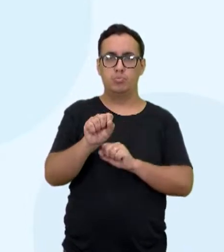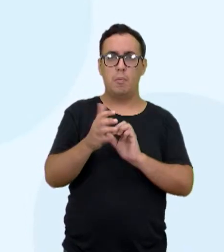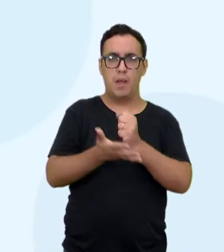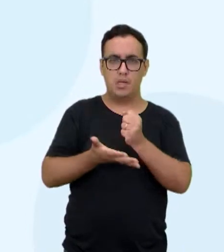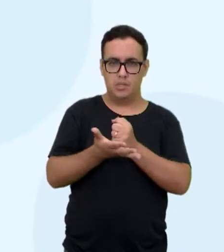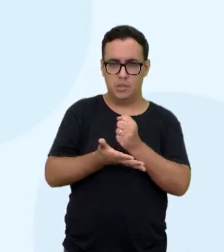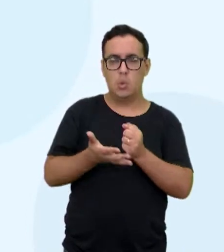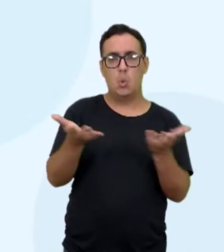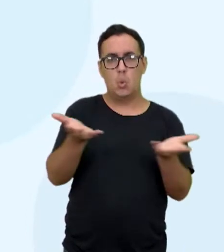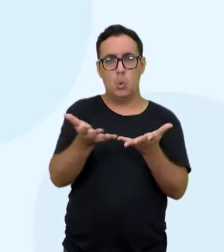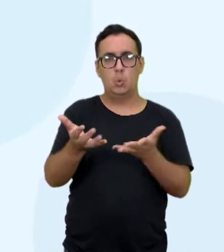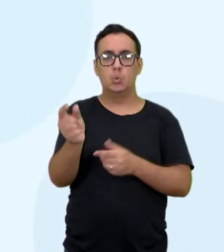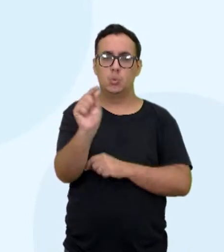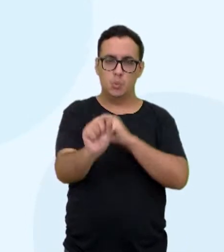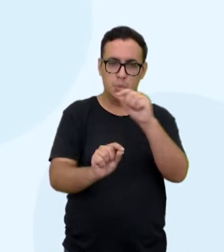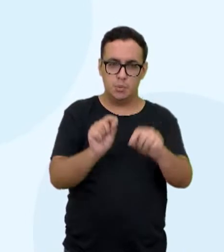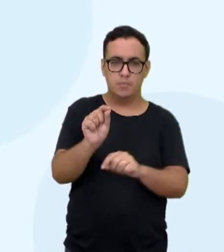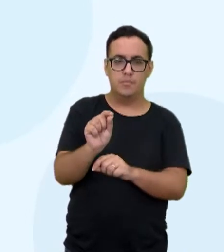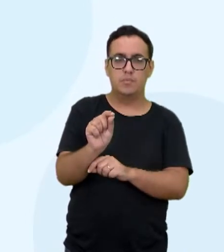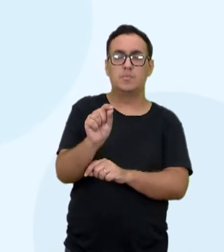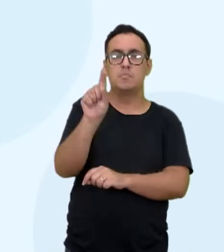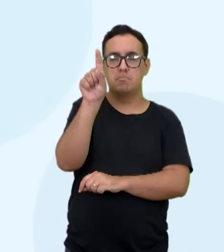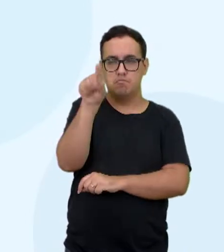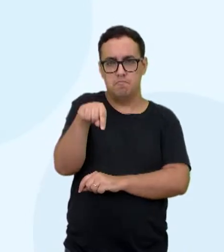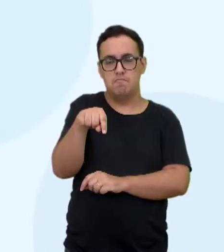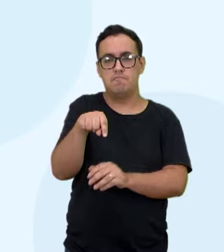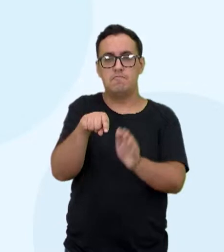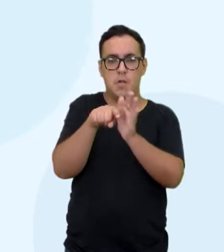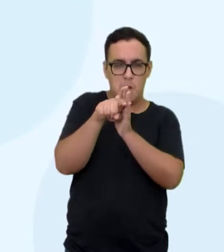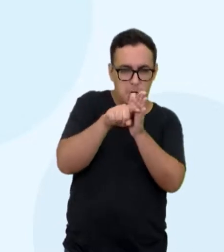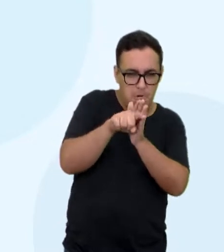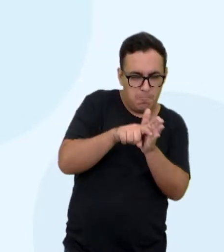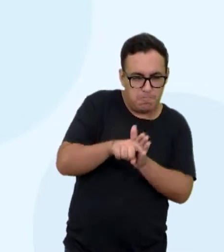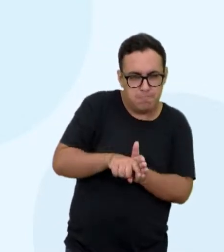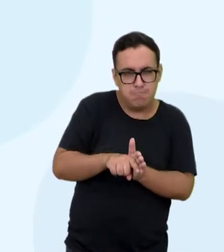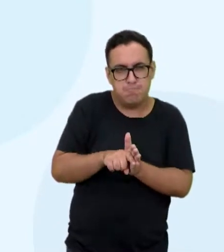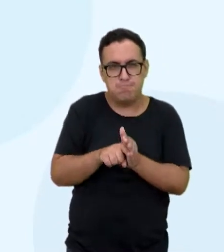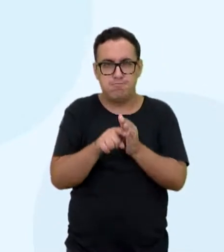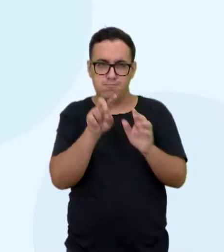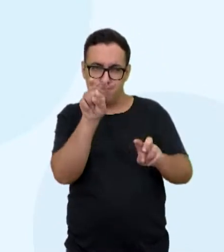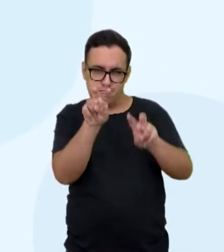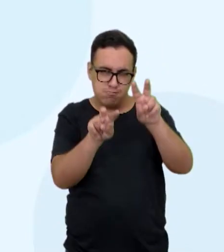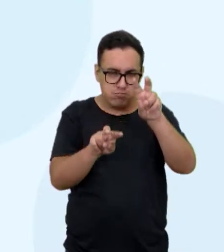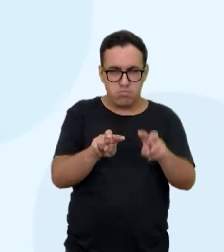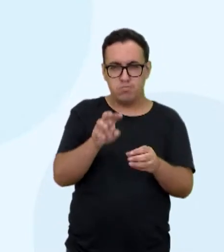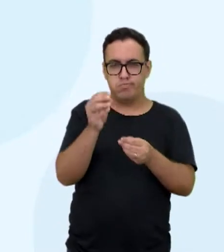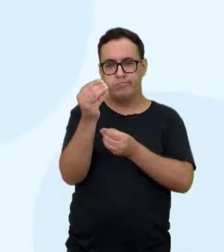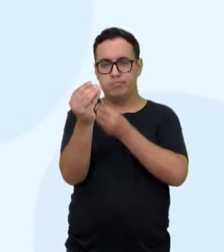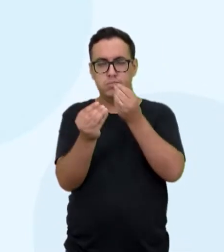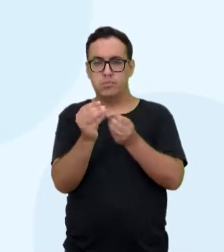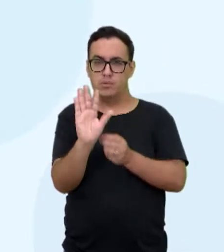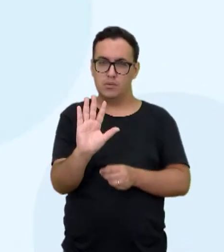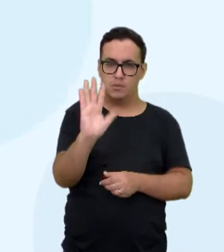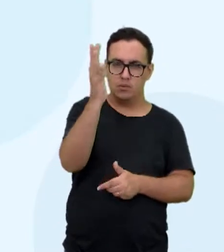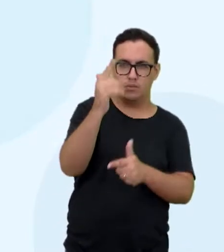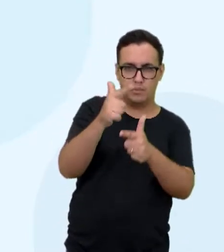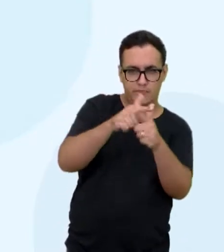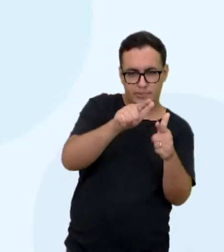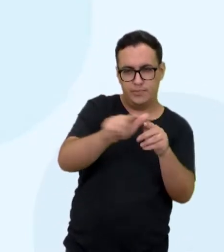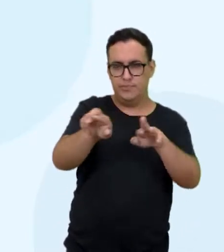no encontro de hoje é a de investigar e analisar